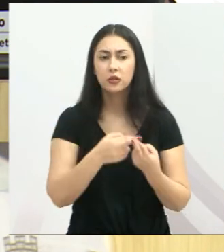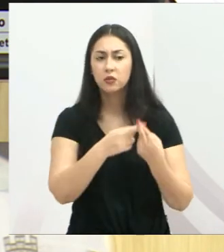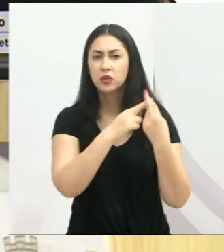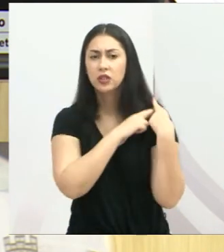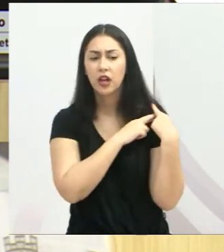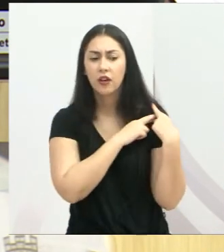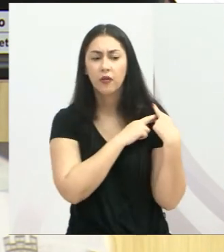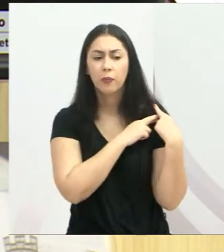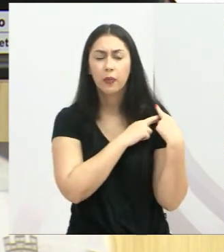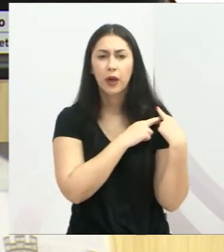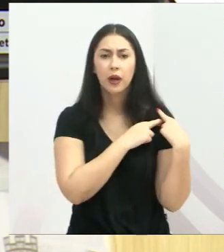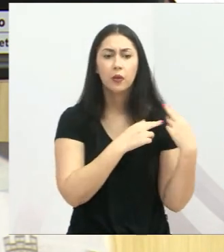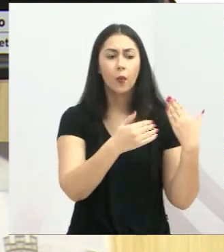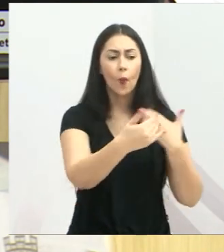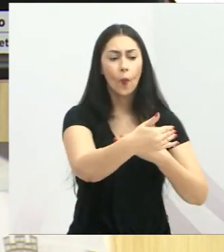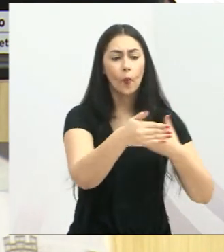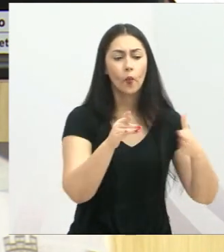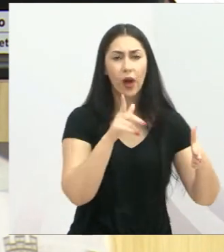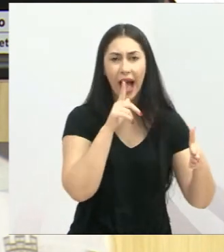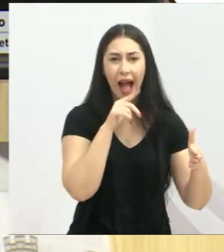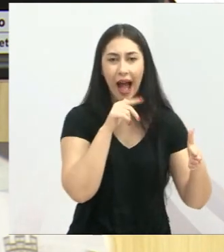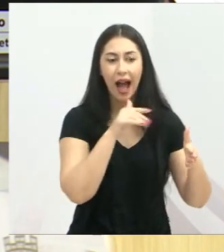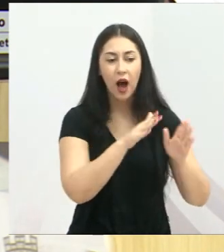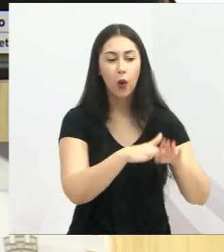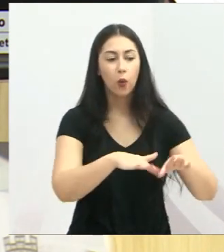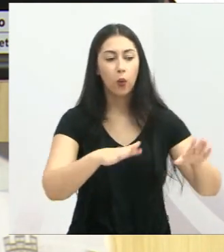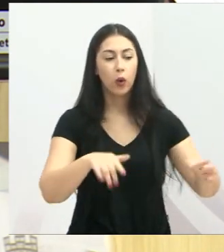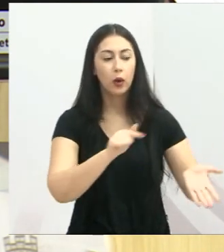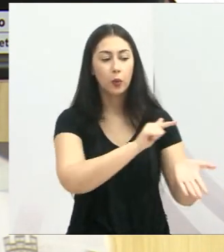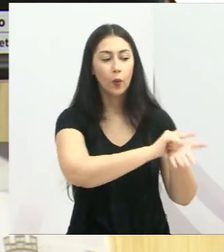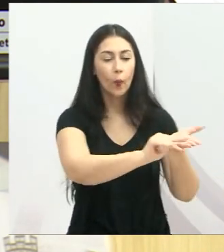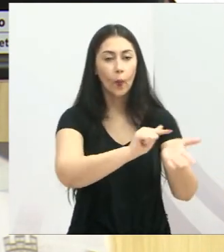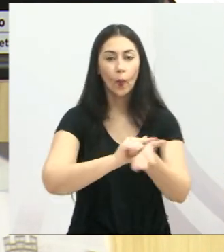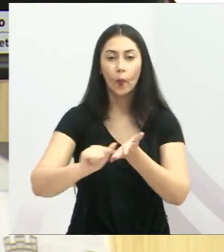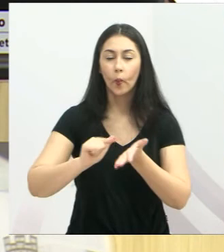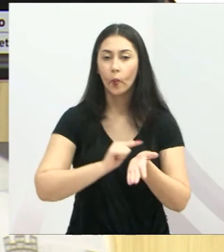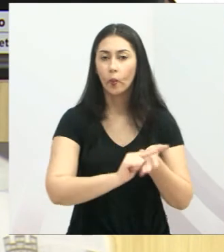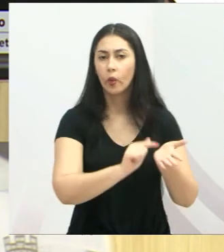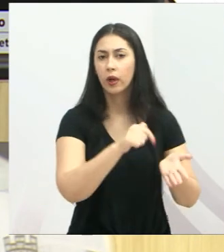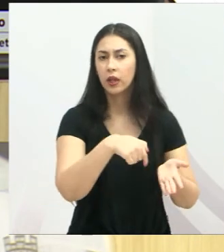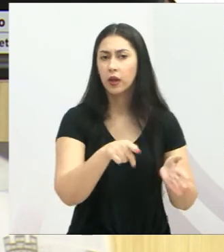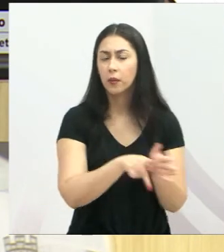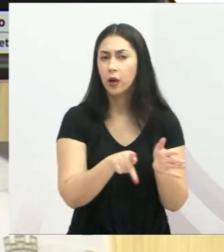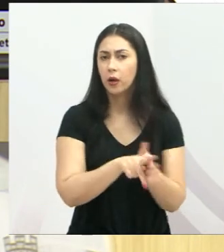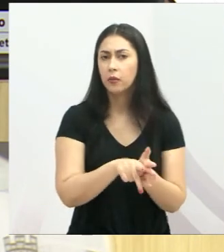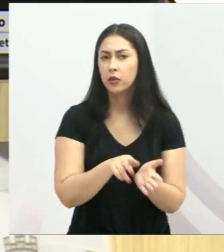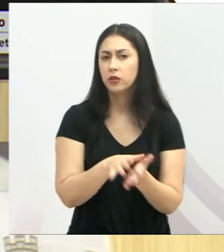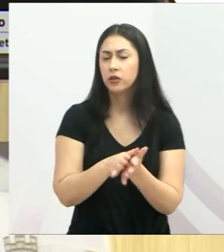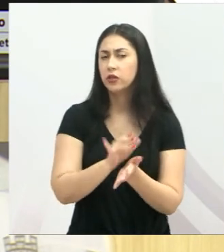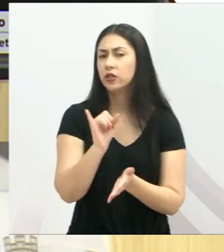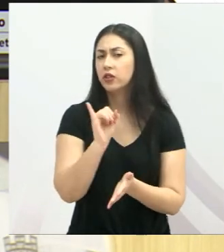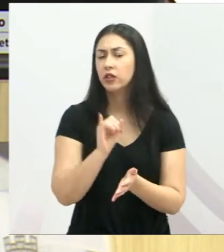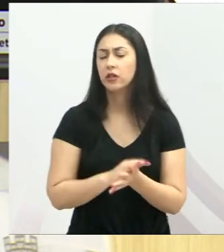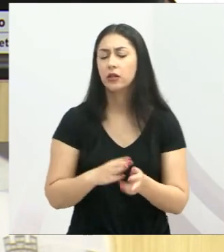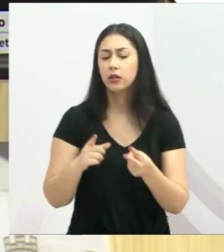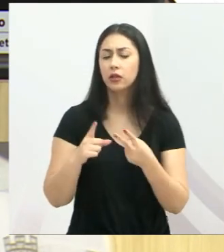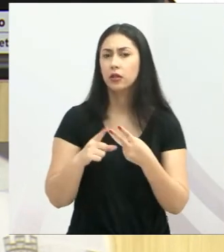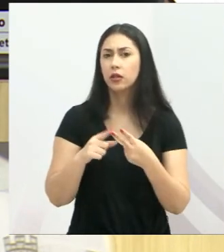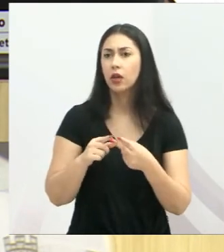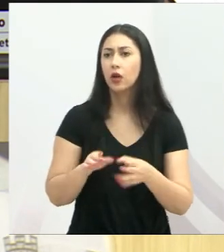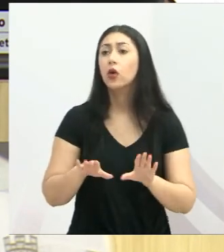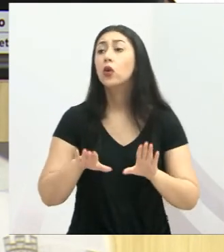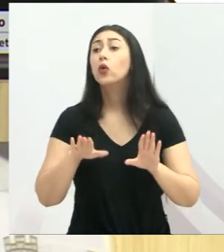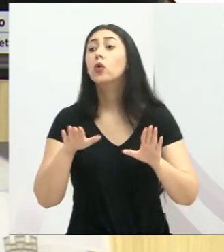limpeza das piscinas públicas localizadas nos Educamais do município? 2. Qual a data da última